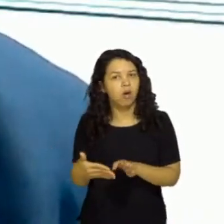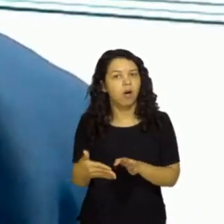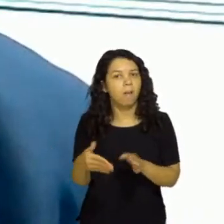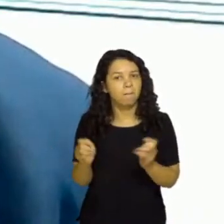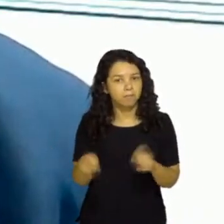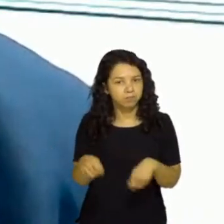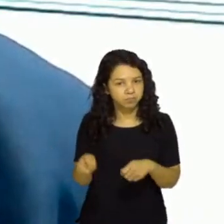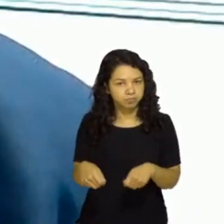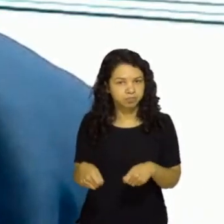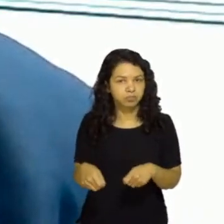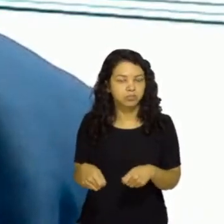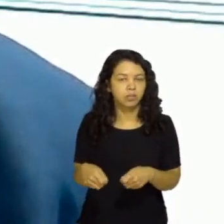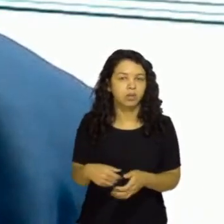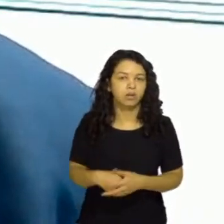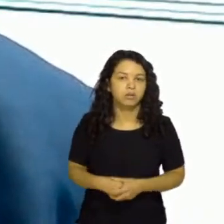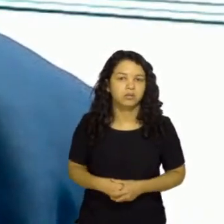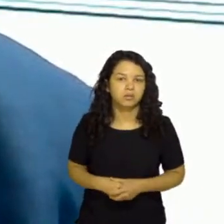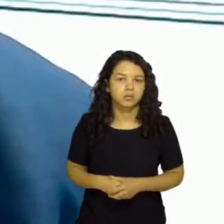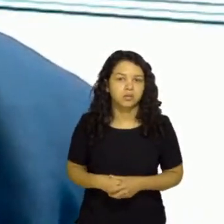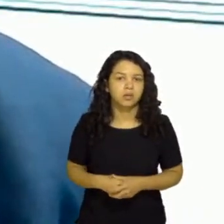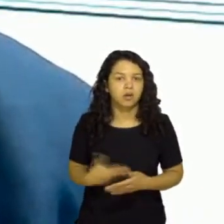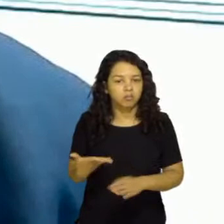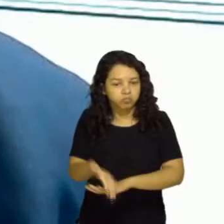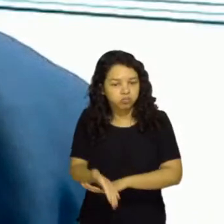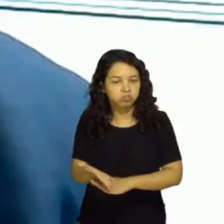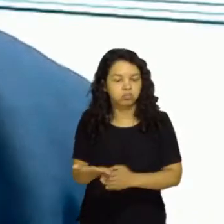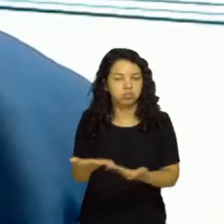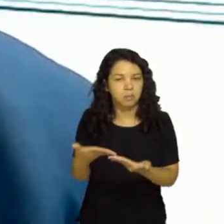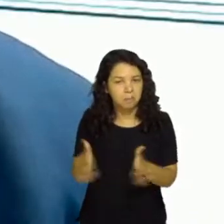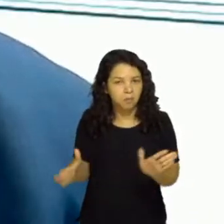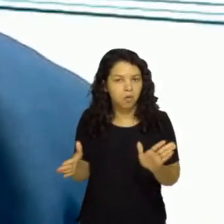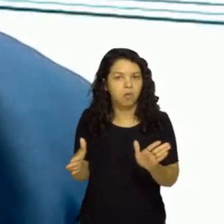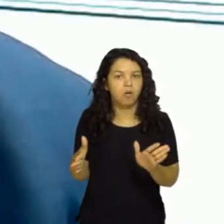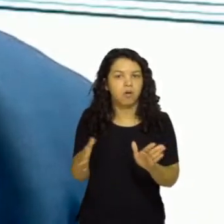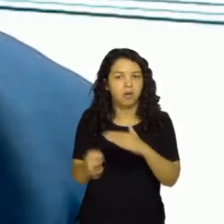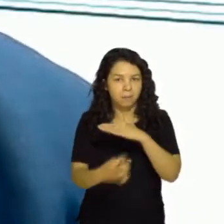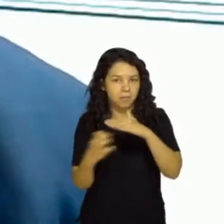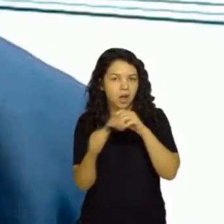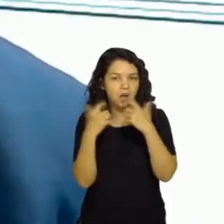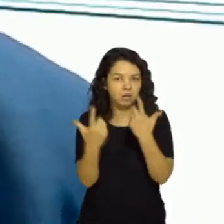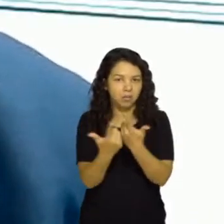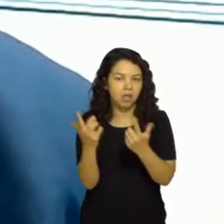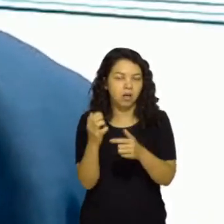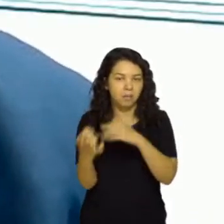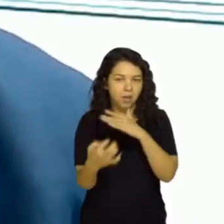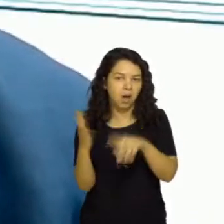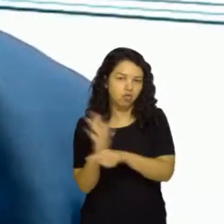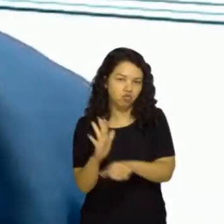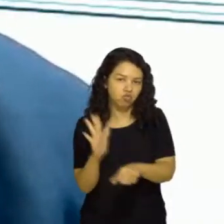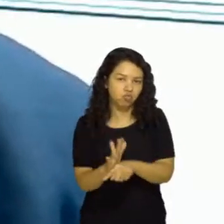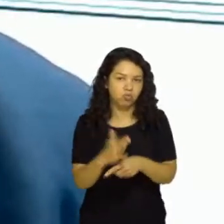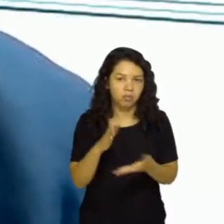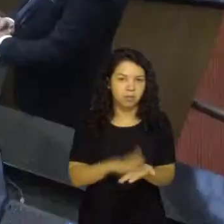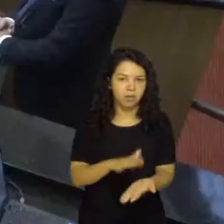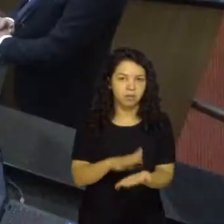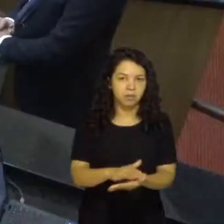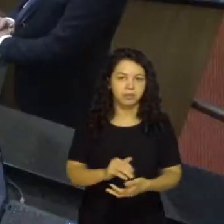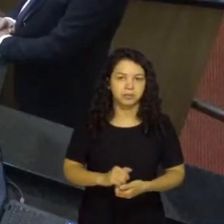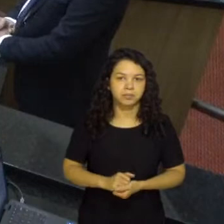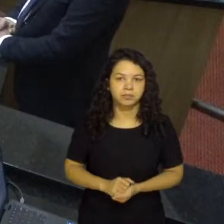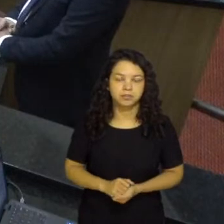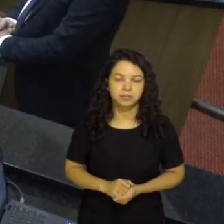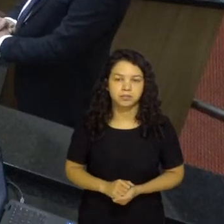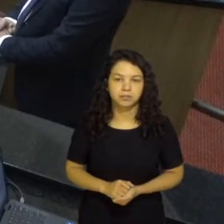com apoio da Assembleia, do Governo do Estado, de todos os deputados e todos os empresários. Um abraço, parabéns pela iniciativa. Obrigado, deputado